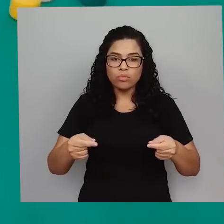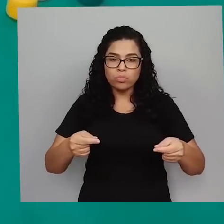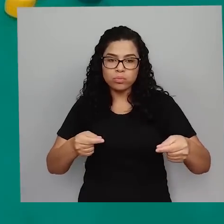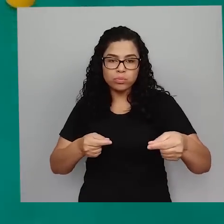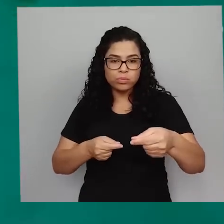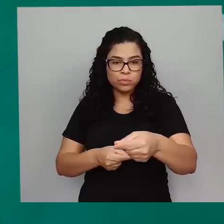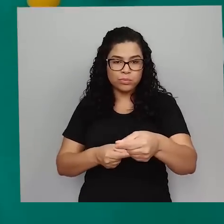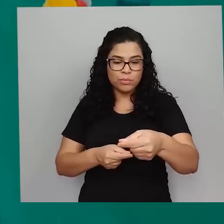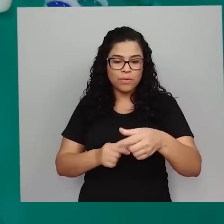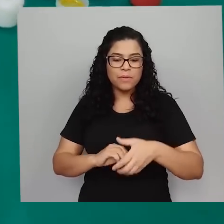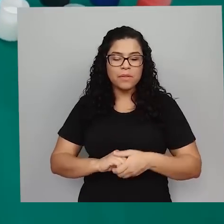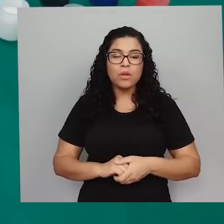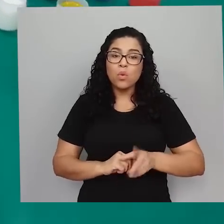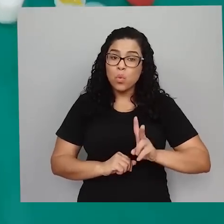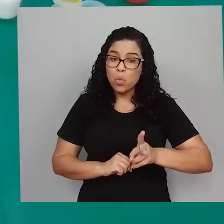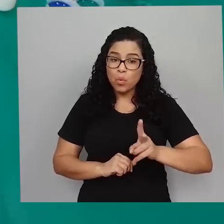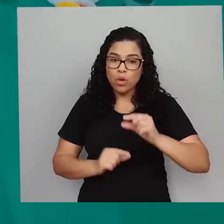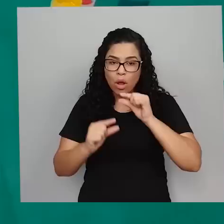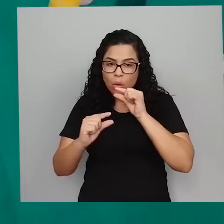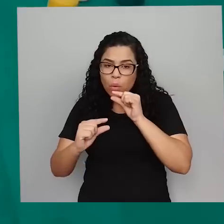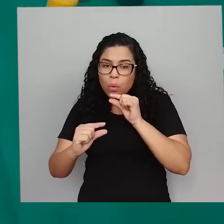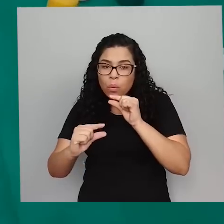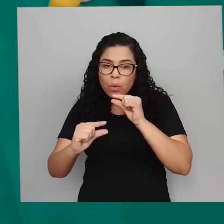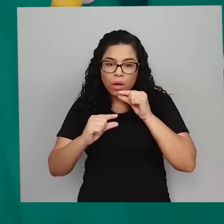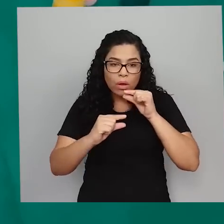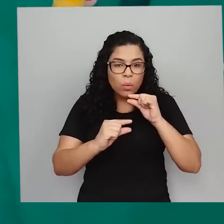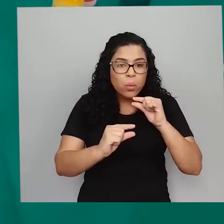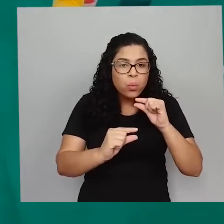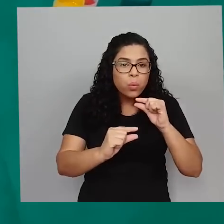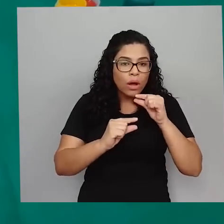Pode virar a folha ao contrário.